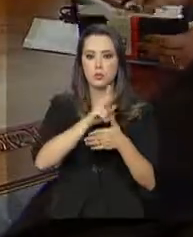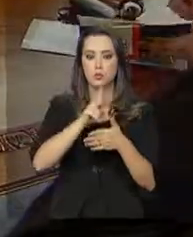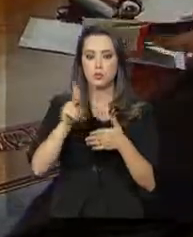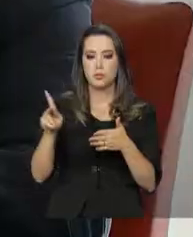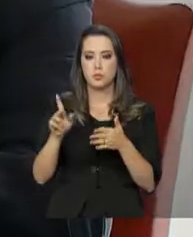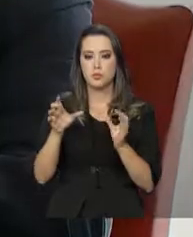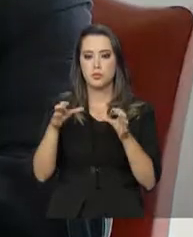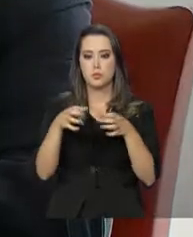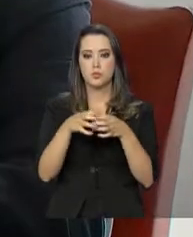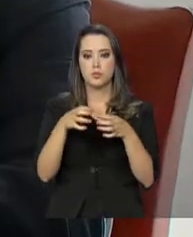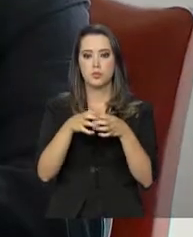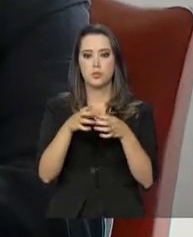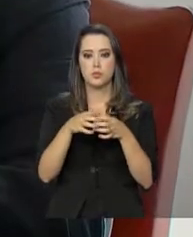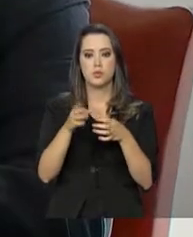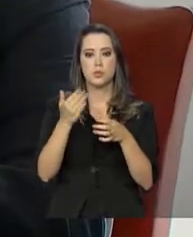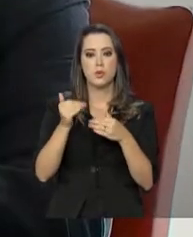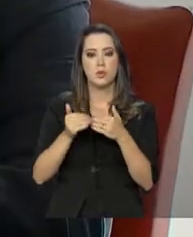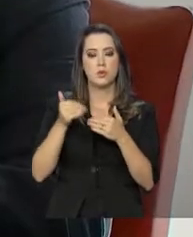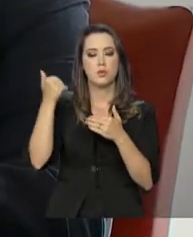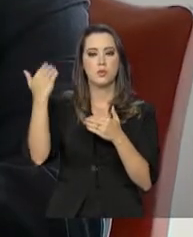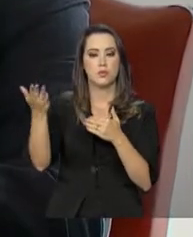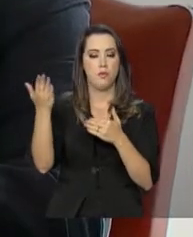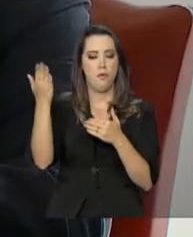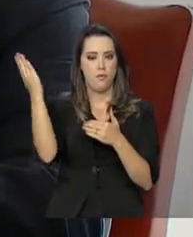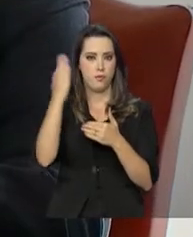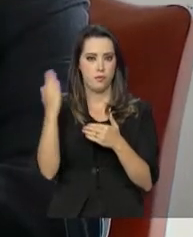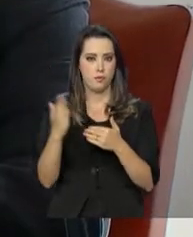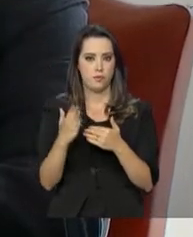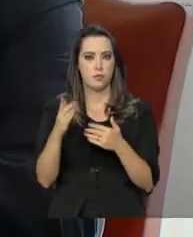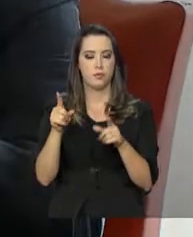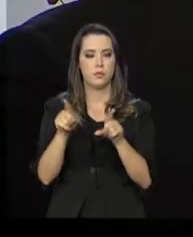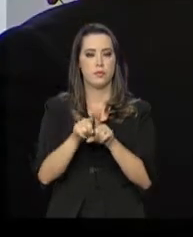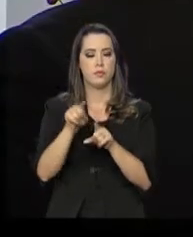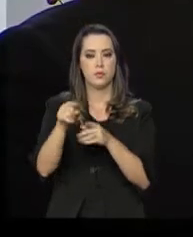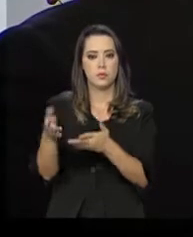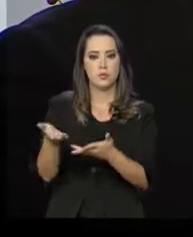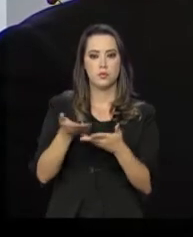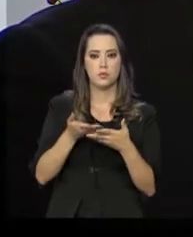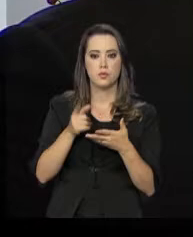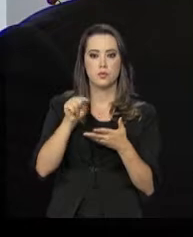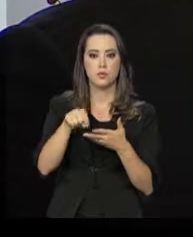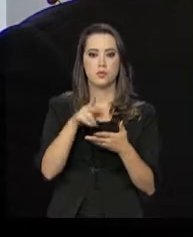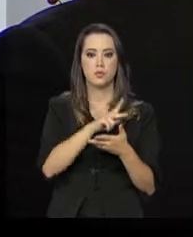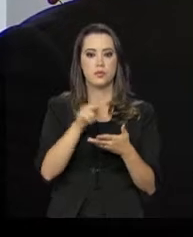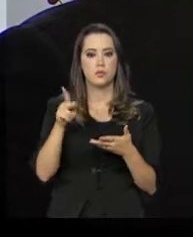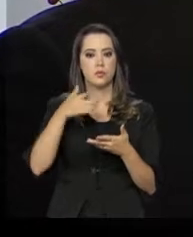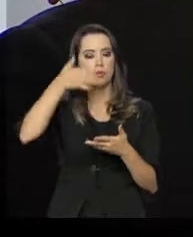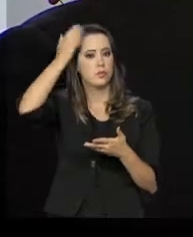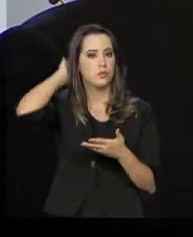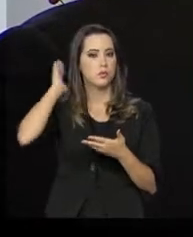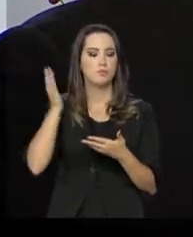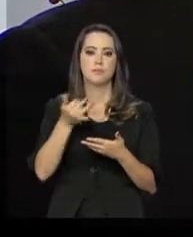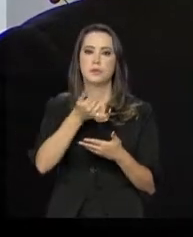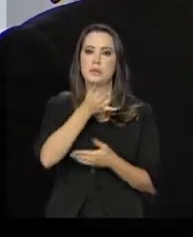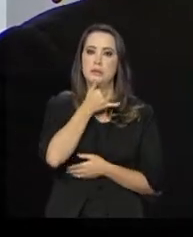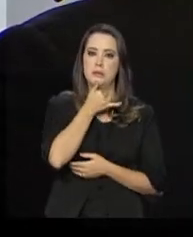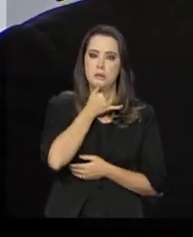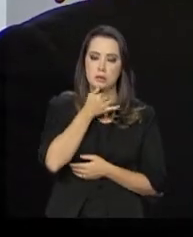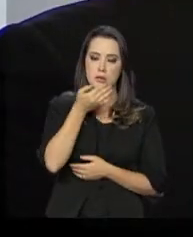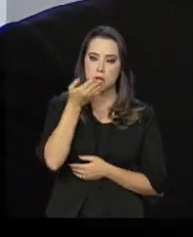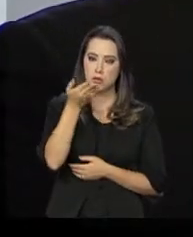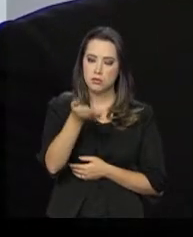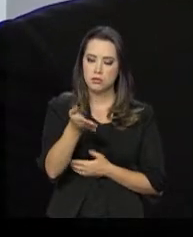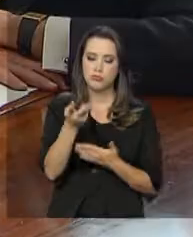de relações relações exteriores o deputado é de royce receberam de michel temer condolências pelas mortes